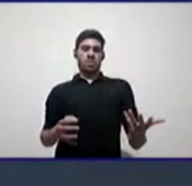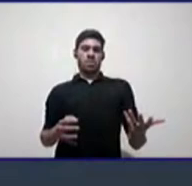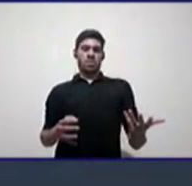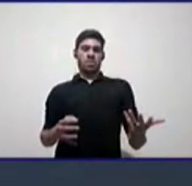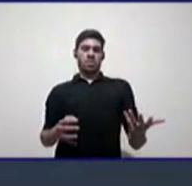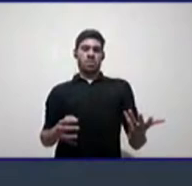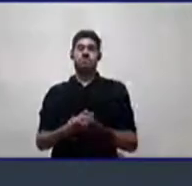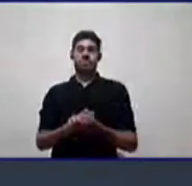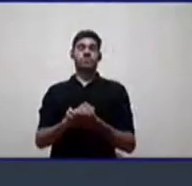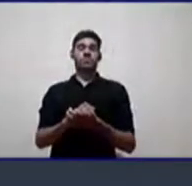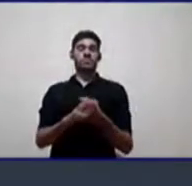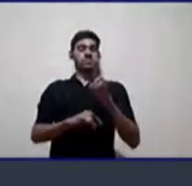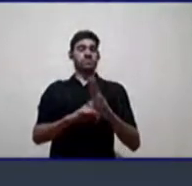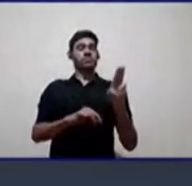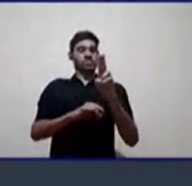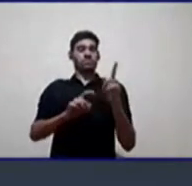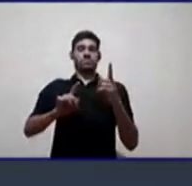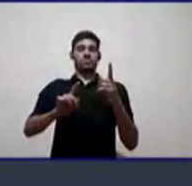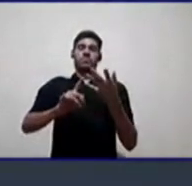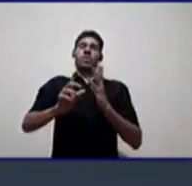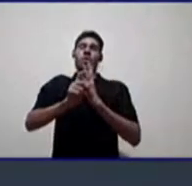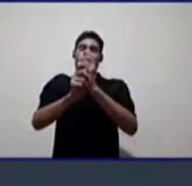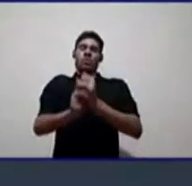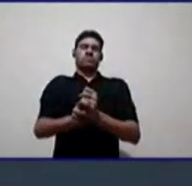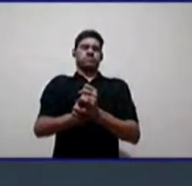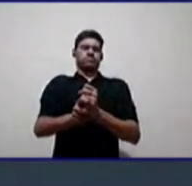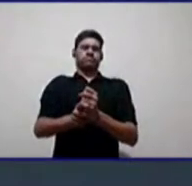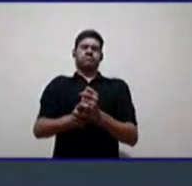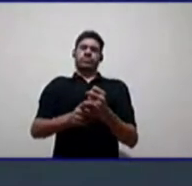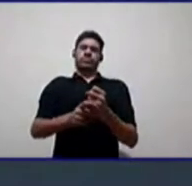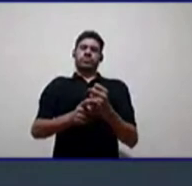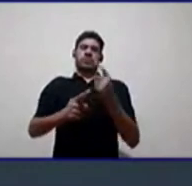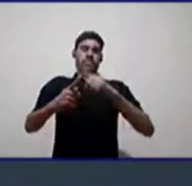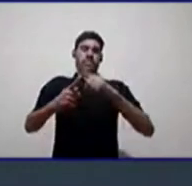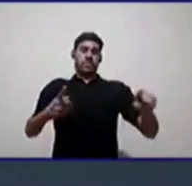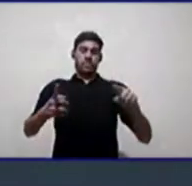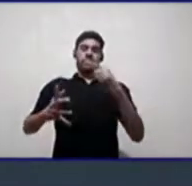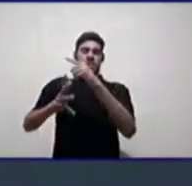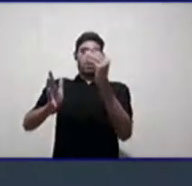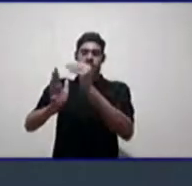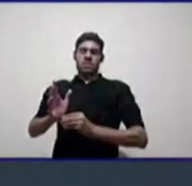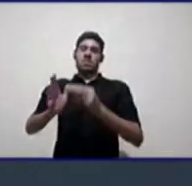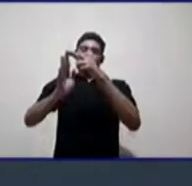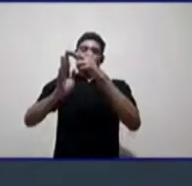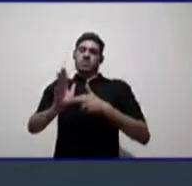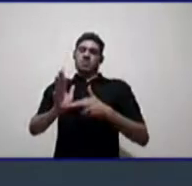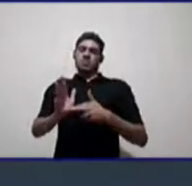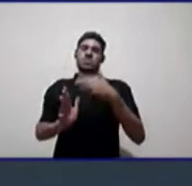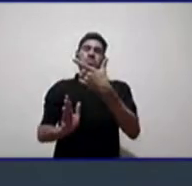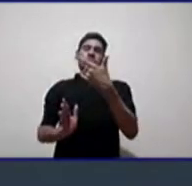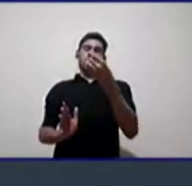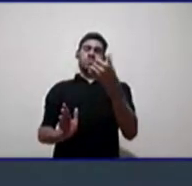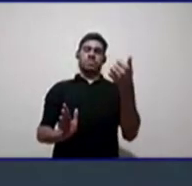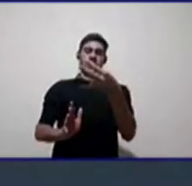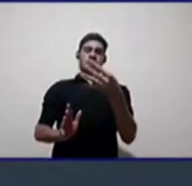É aplicável quanto às irregularidades evidenciadas na espécie à resolução de 2014,